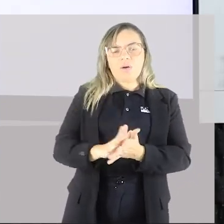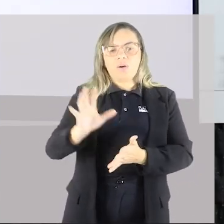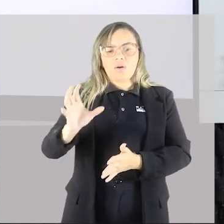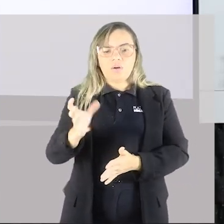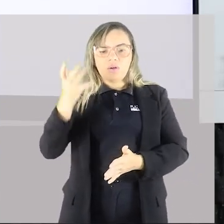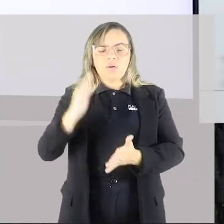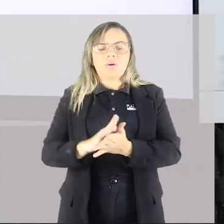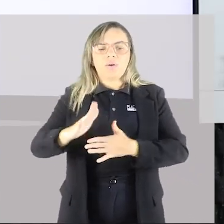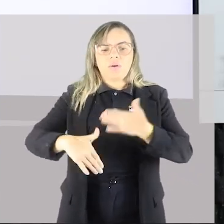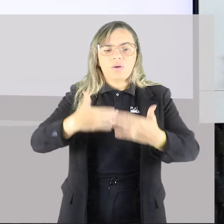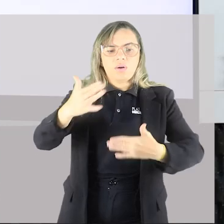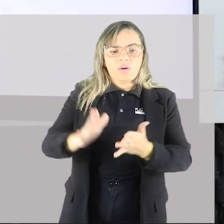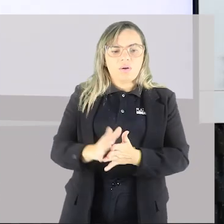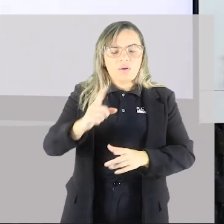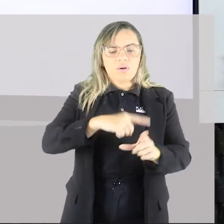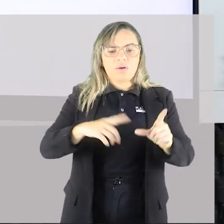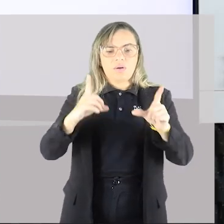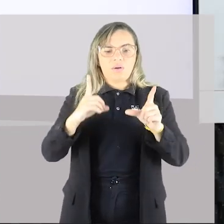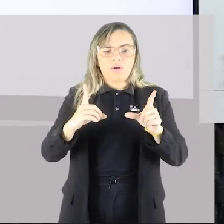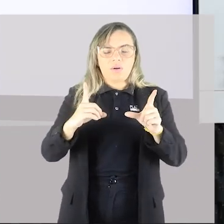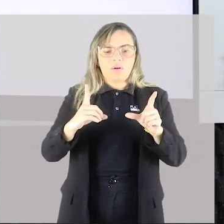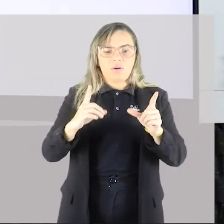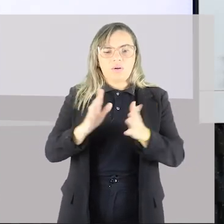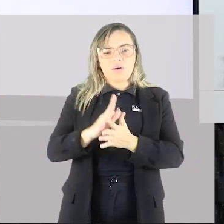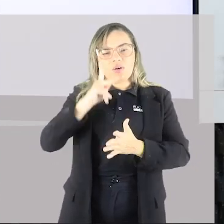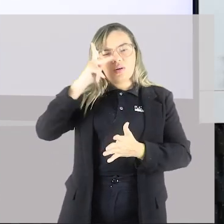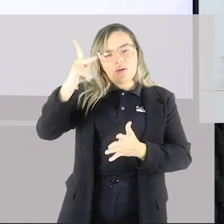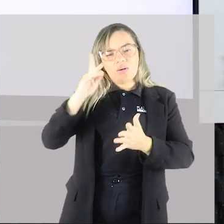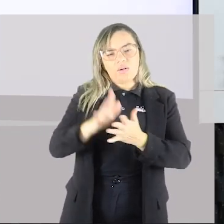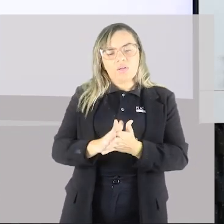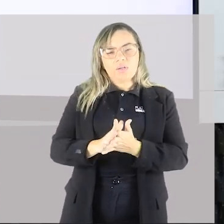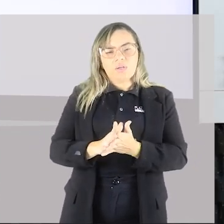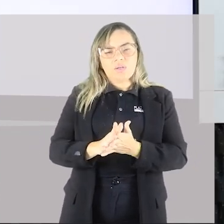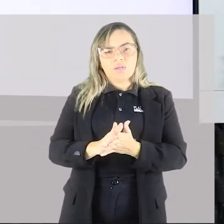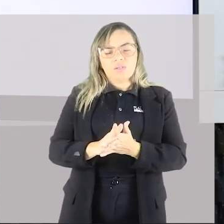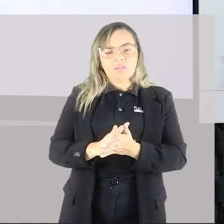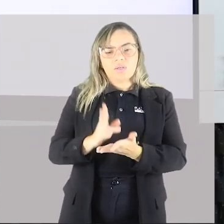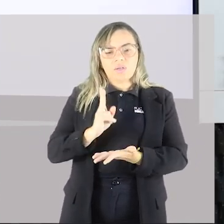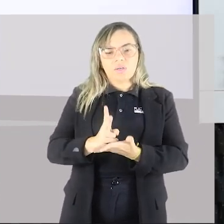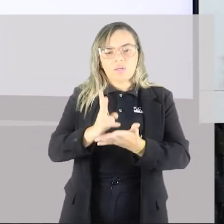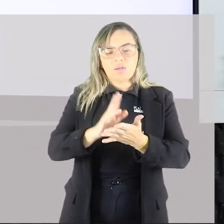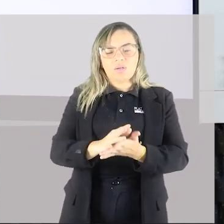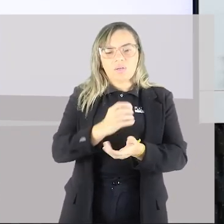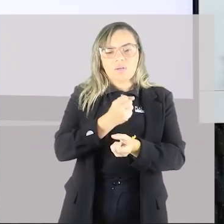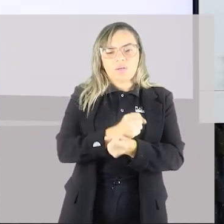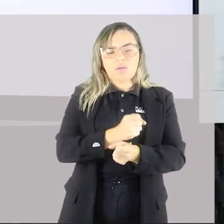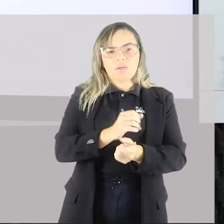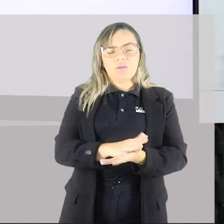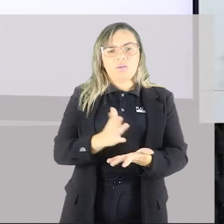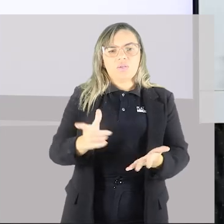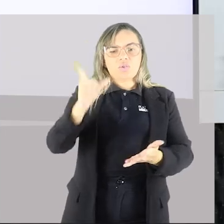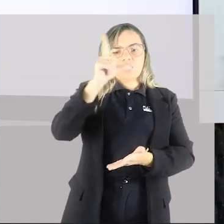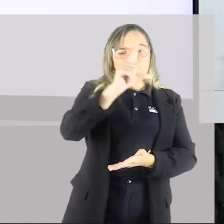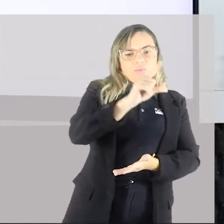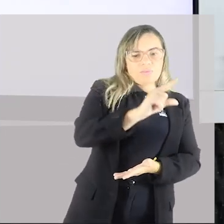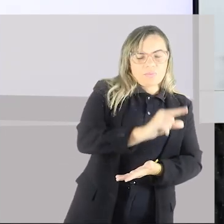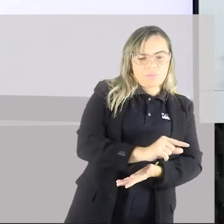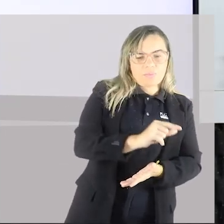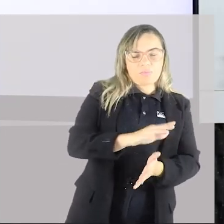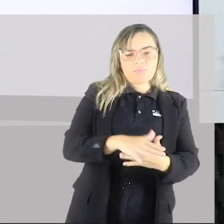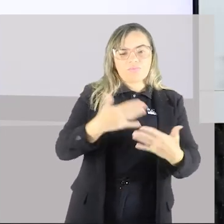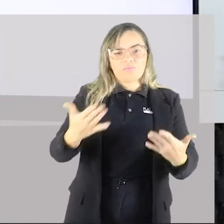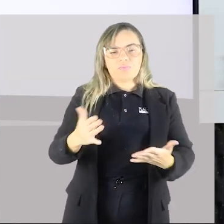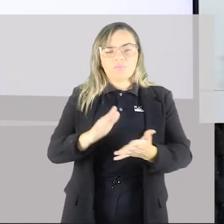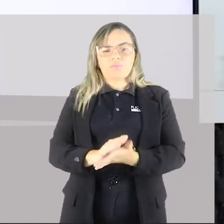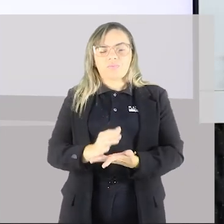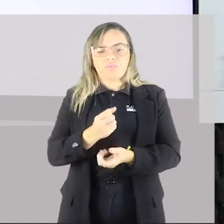processo. Fortalecimento do lado de servidão também não, porque na verdade não fortalece, se diminui o laço